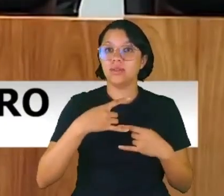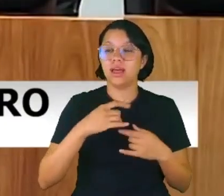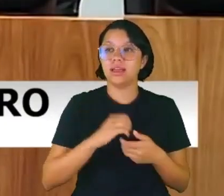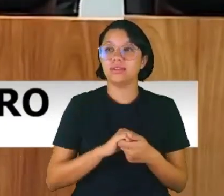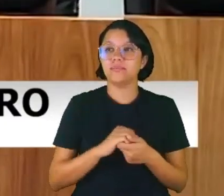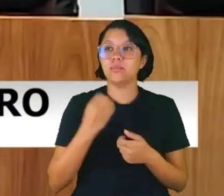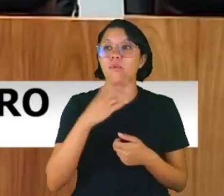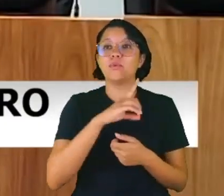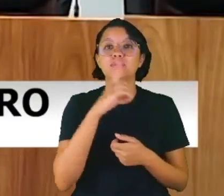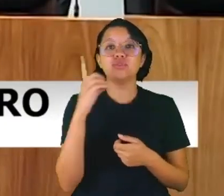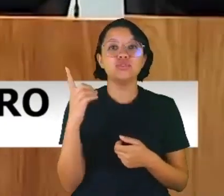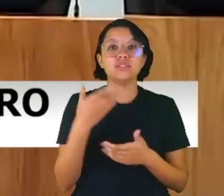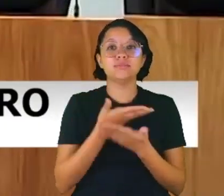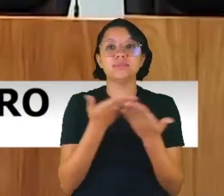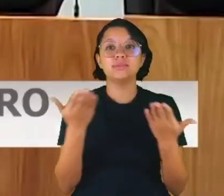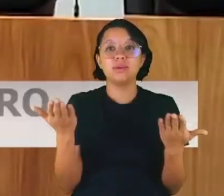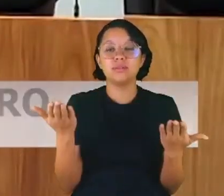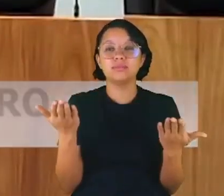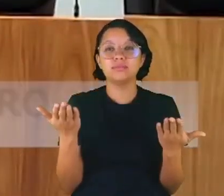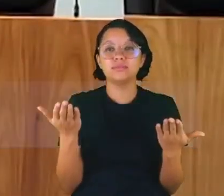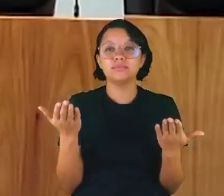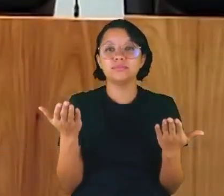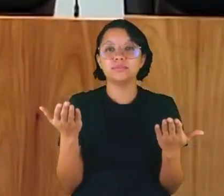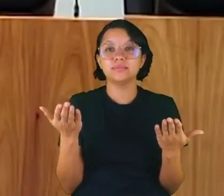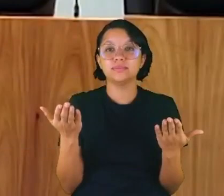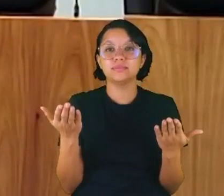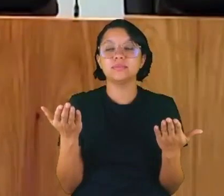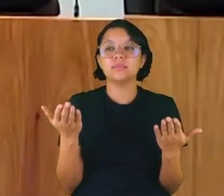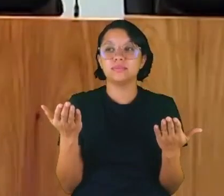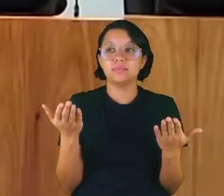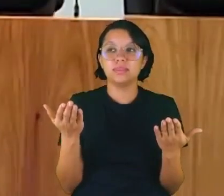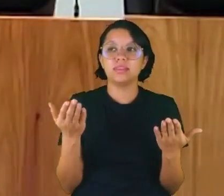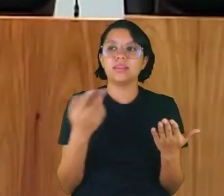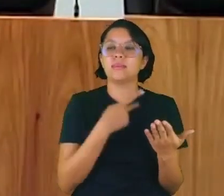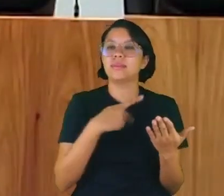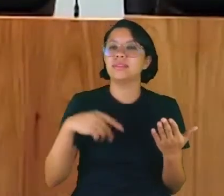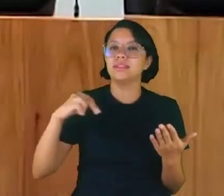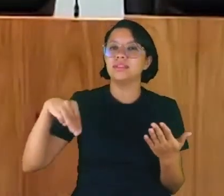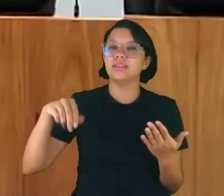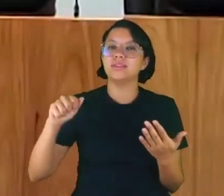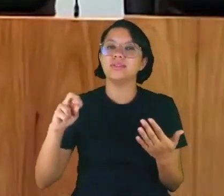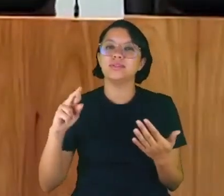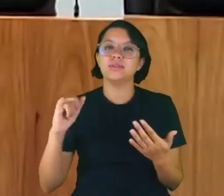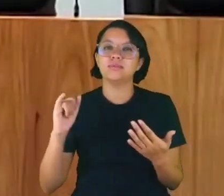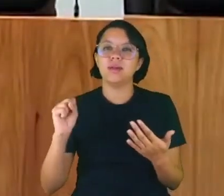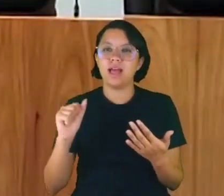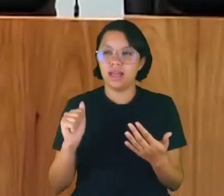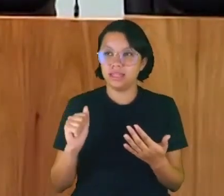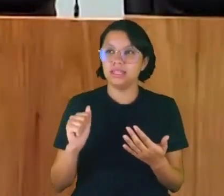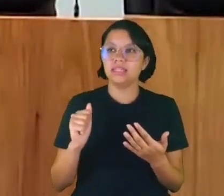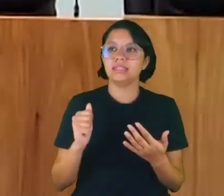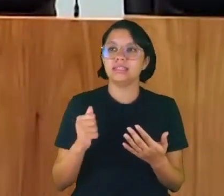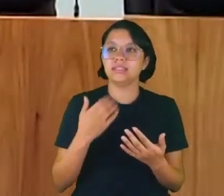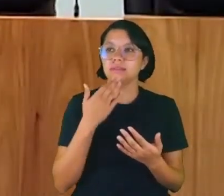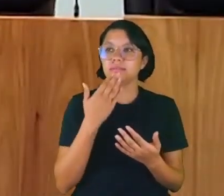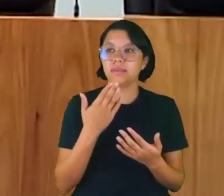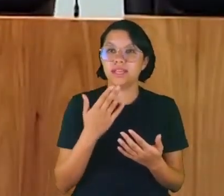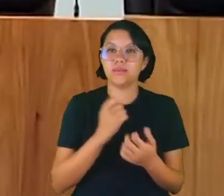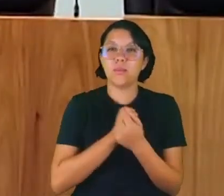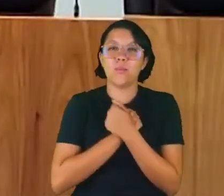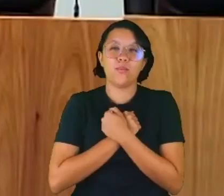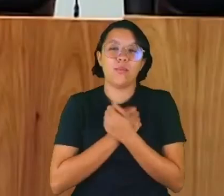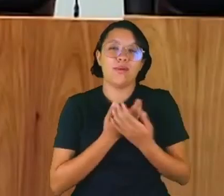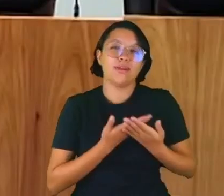Meus votos de bom dia, saudar a estimada presidente Marisa Santos. Peço por fineza que leve um